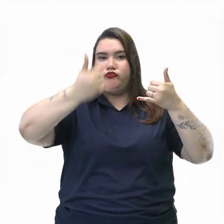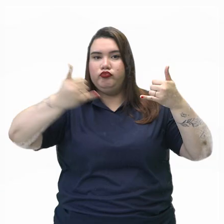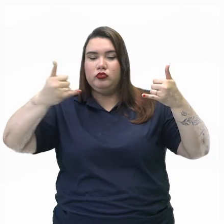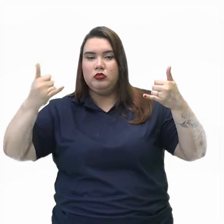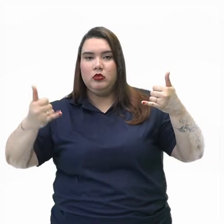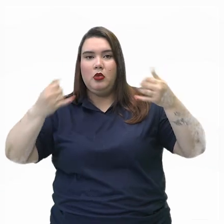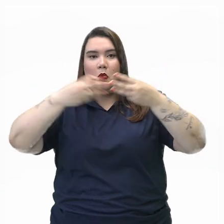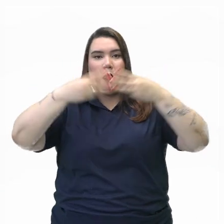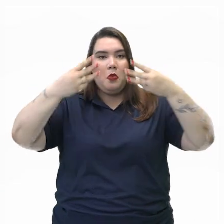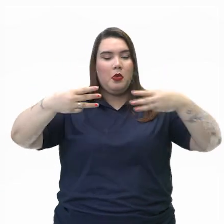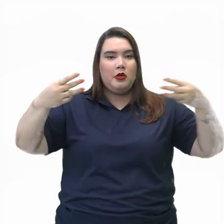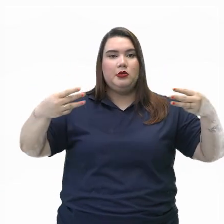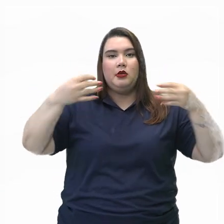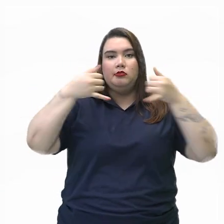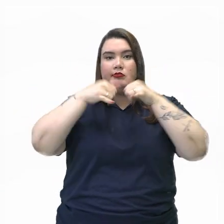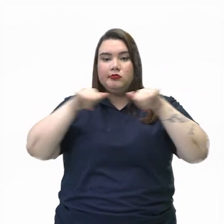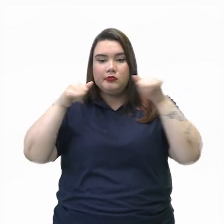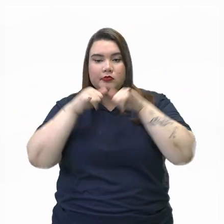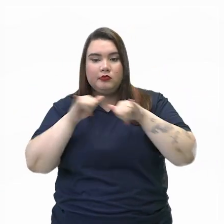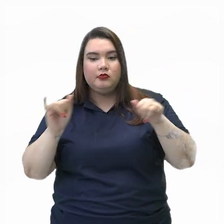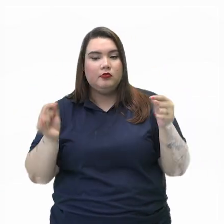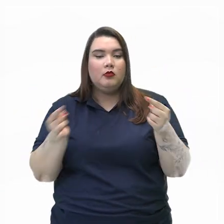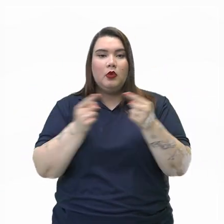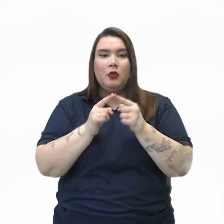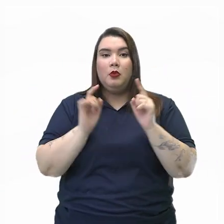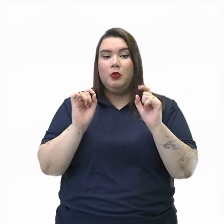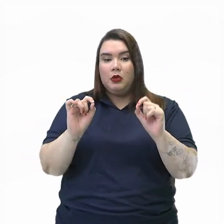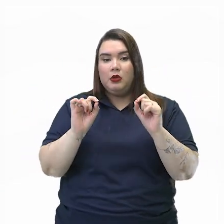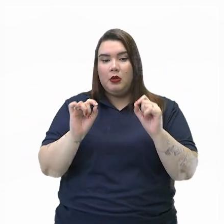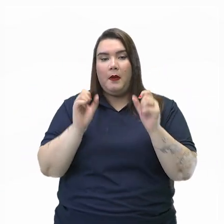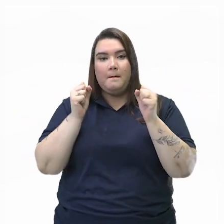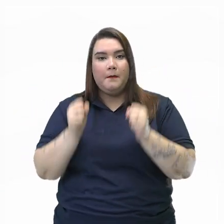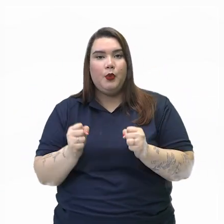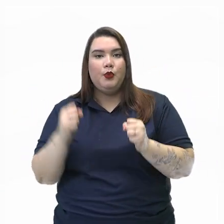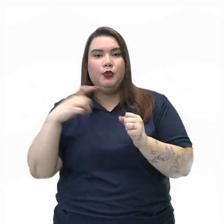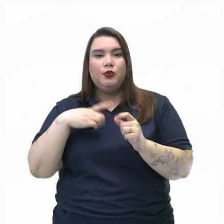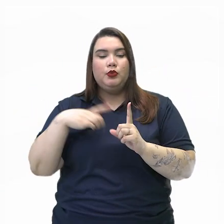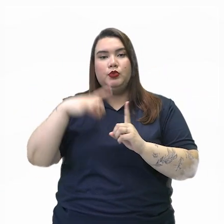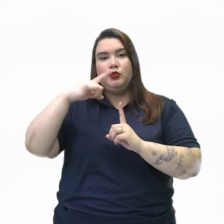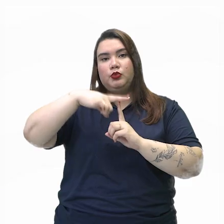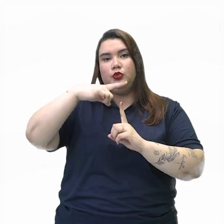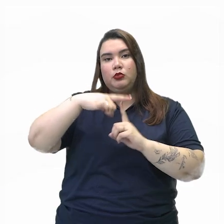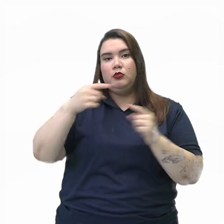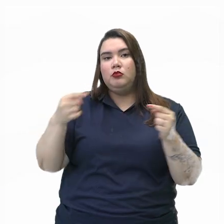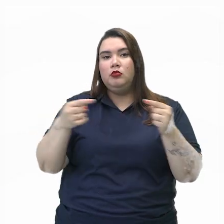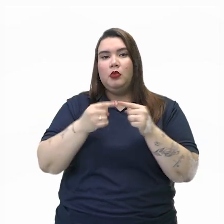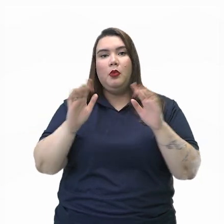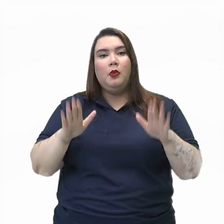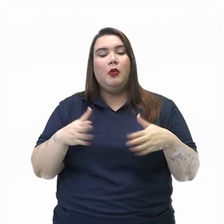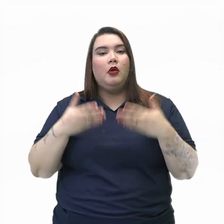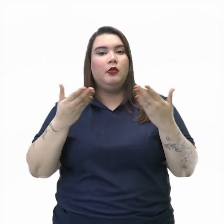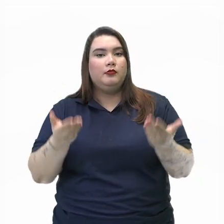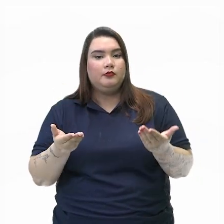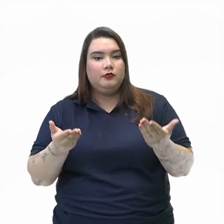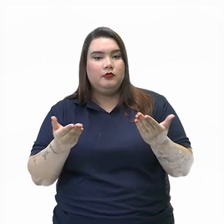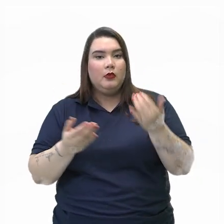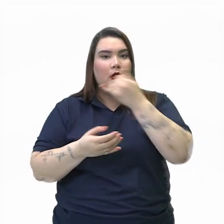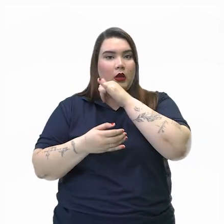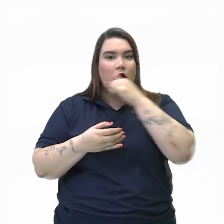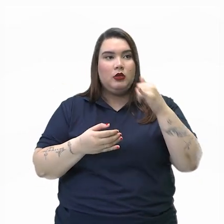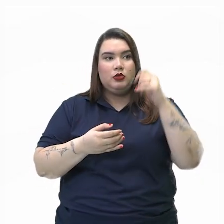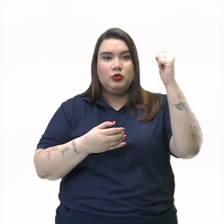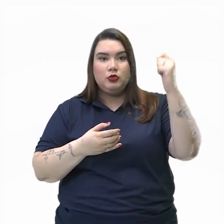elétrica, que envolve aí, essa corrente elétrica, ela pode ser aí, neste caso, você percebe,